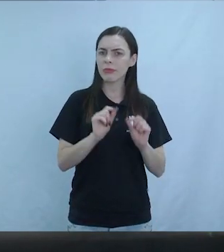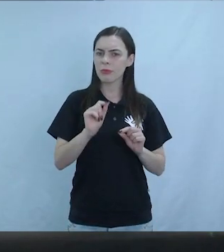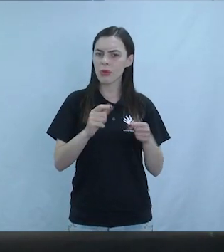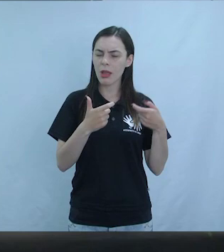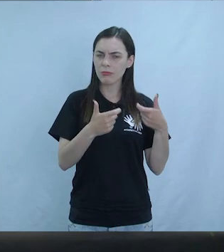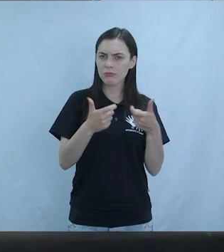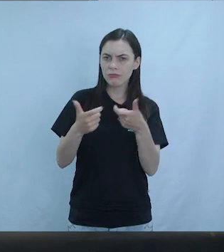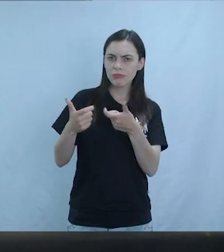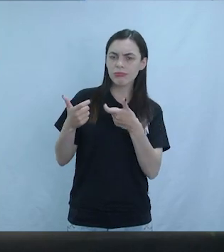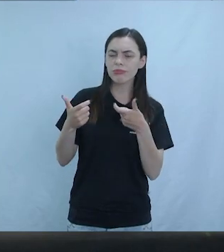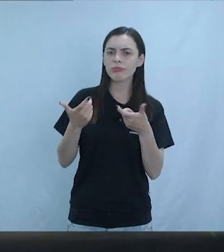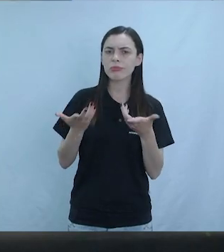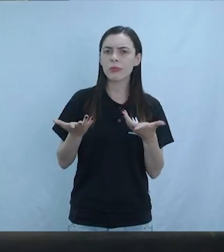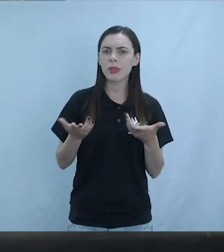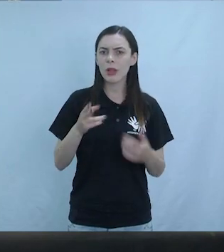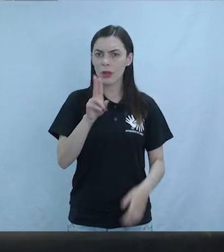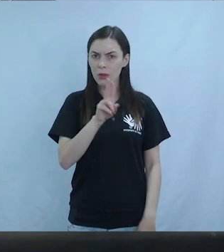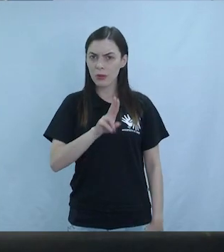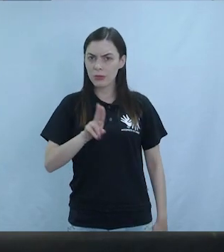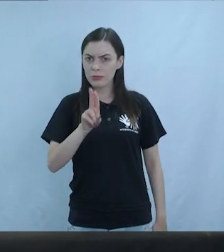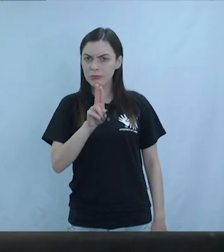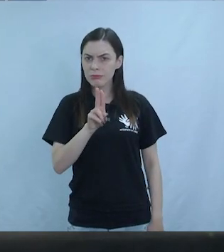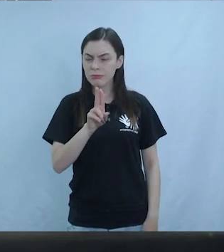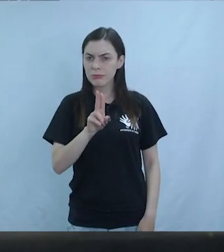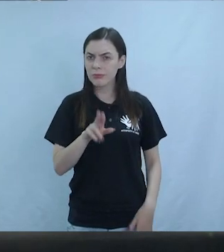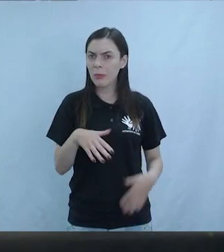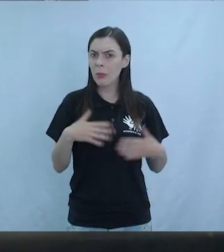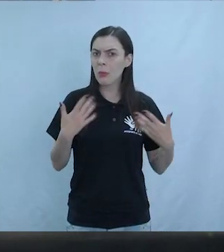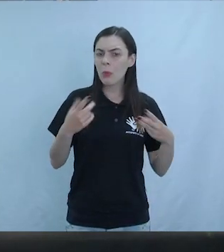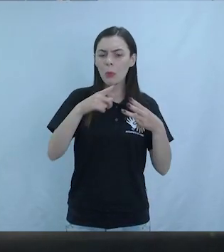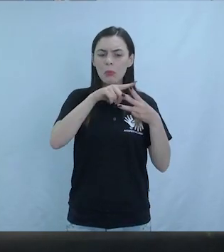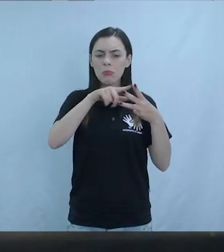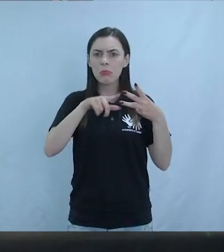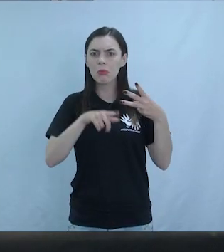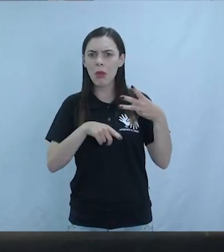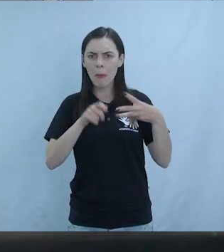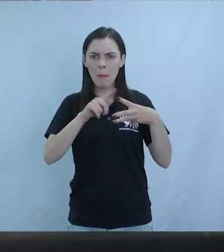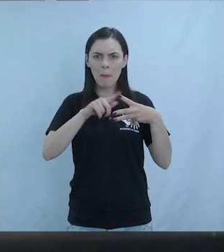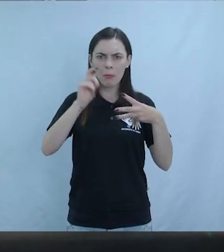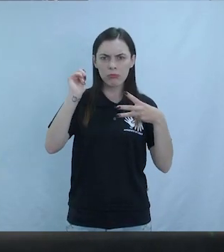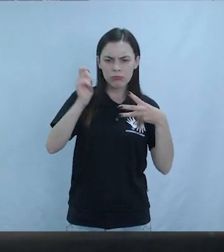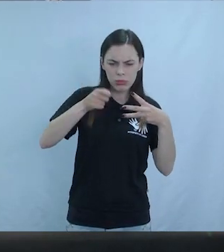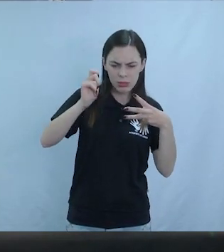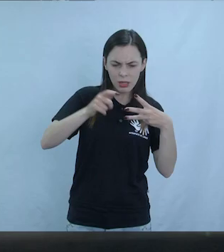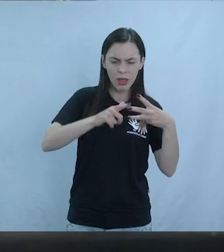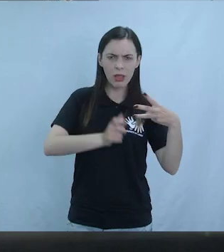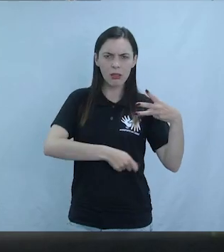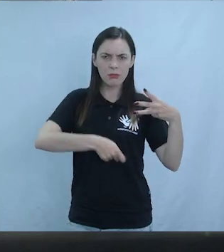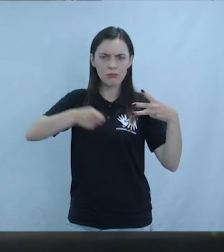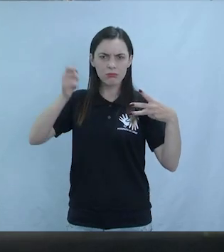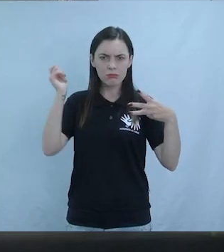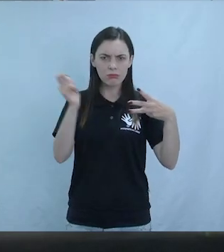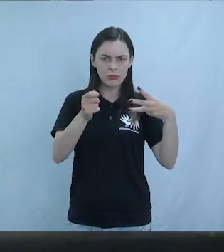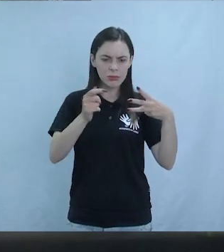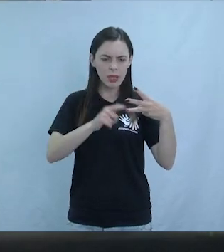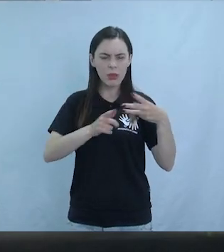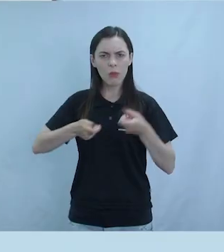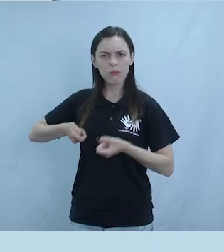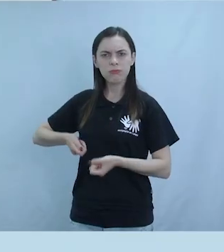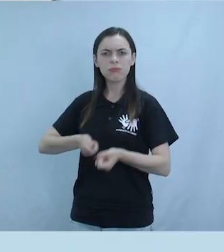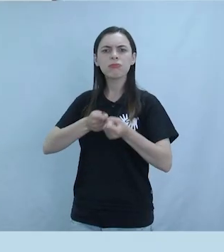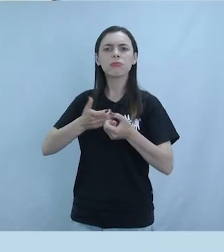guerrear, lá para as batalhas deles, eles usavam qual dos três? Martelo, espadas ou